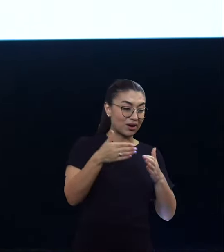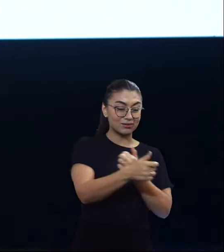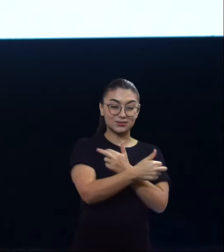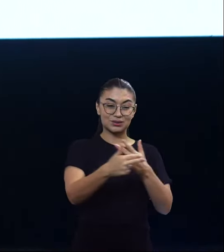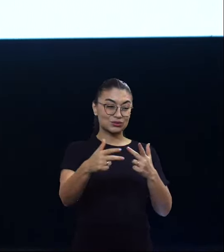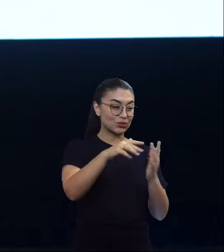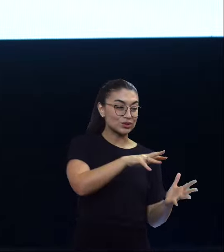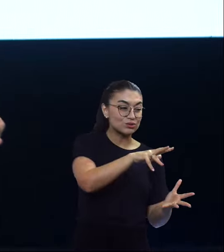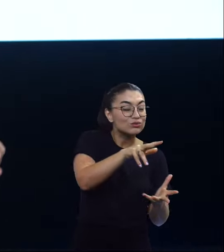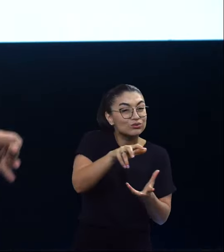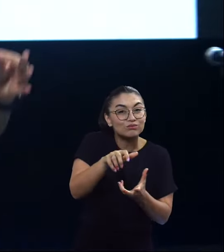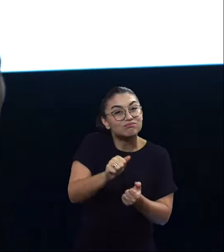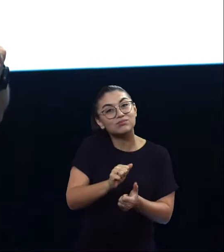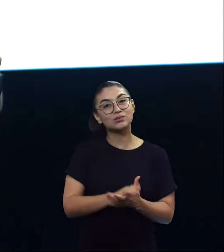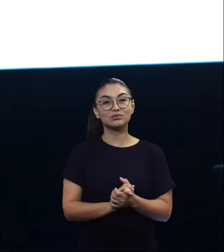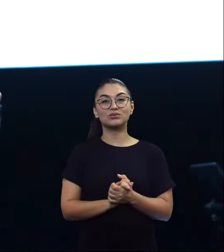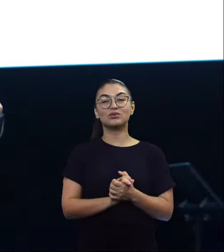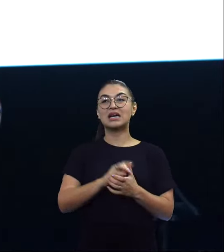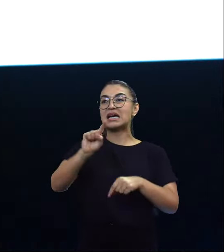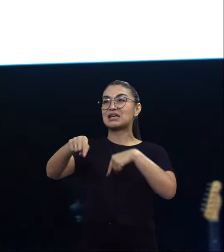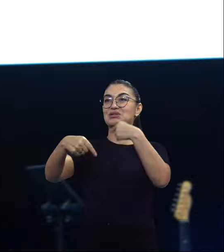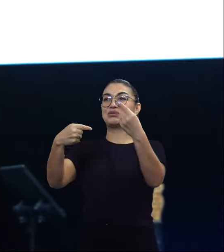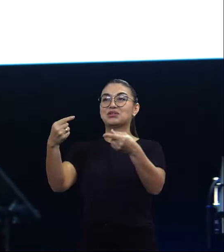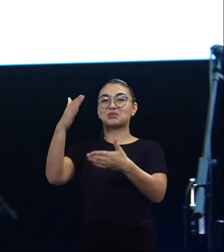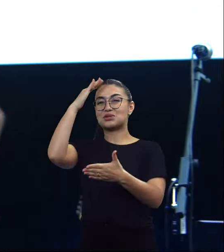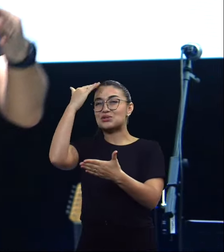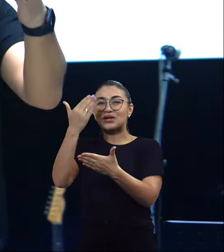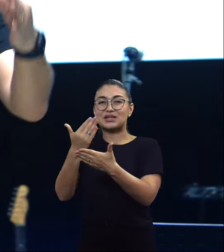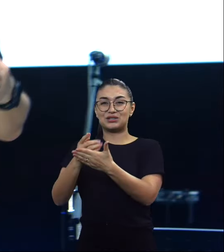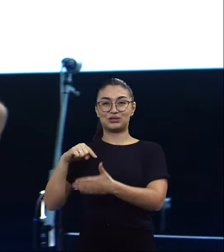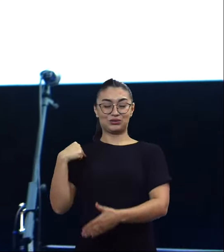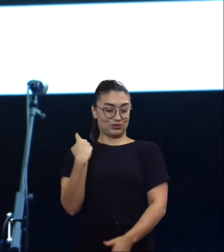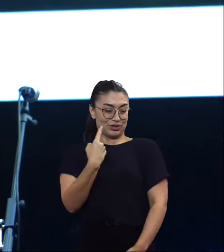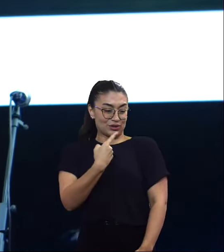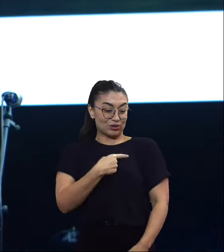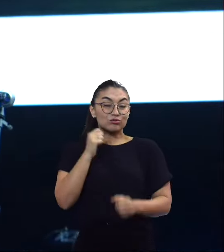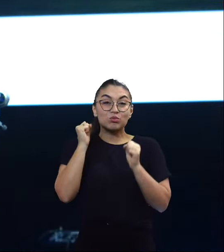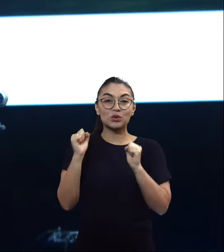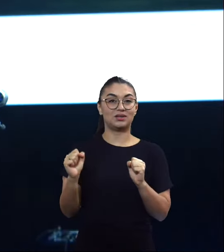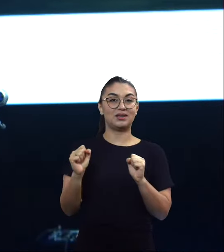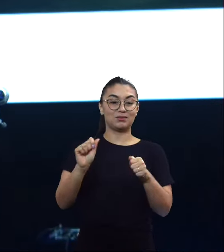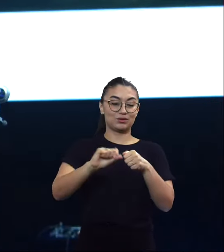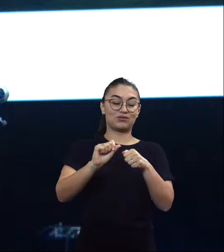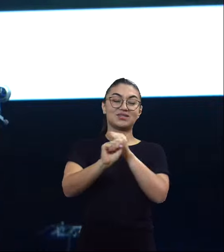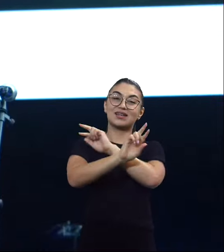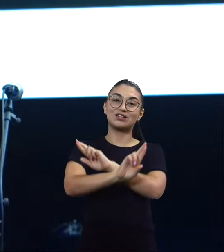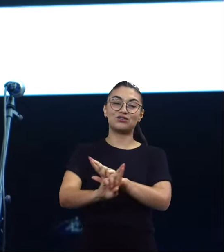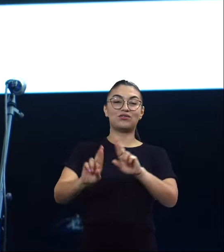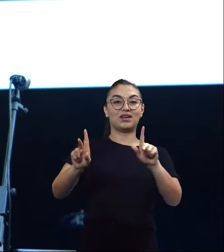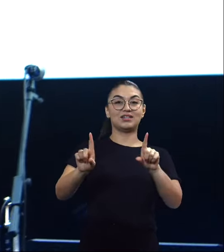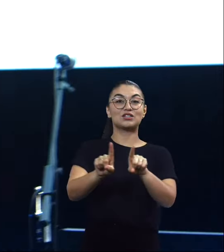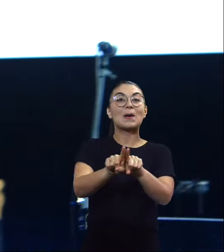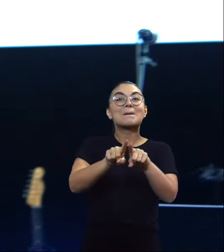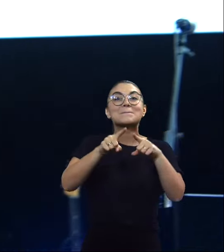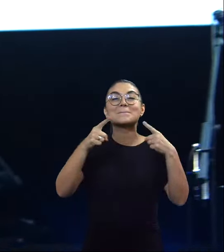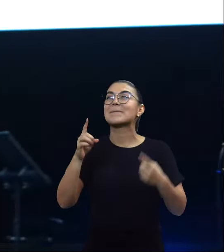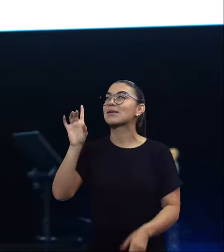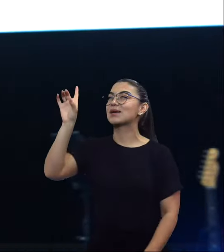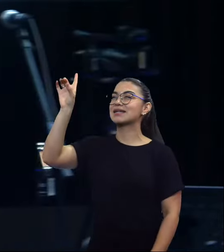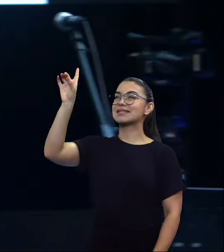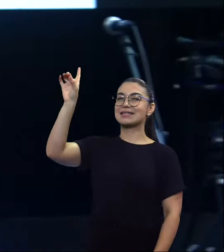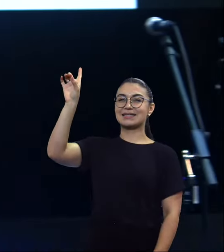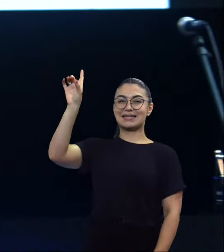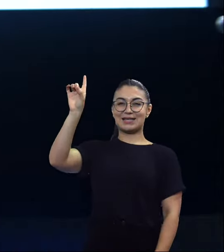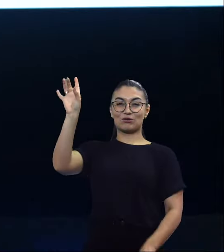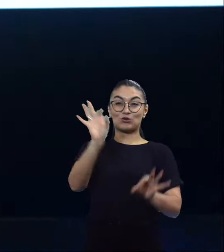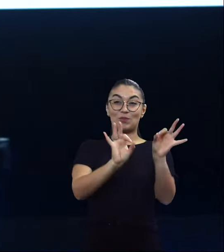acredita que você pode ser diferente, trazer a diferença, mas eu e você somos as zebras que o Senhor preparou para nesse tempo causar coisas